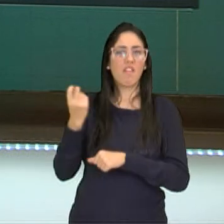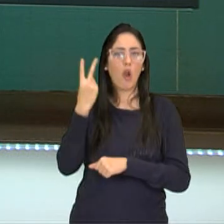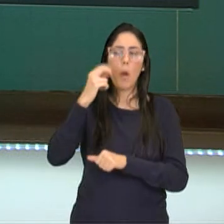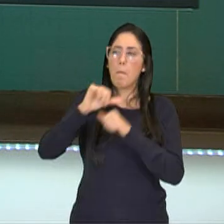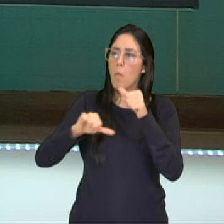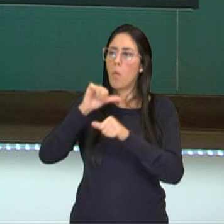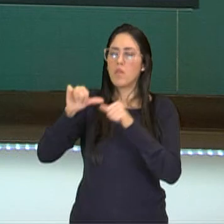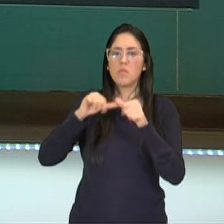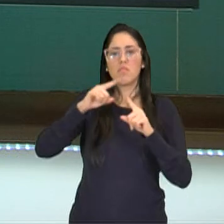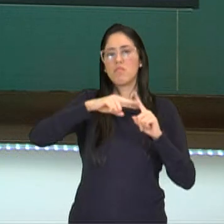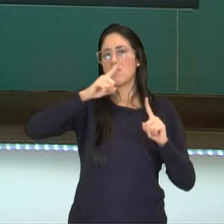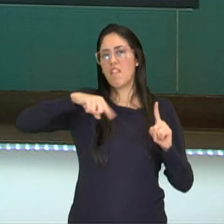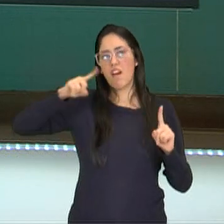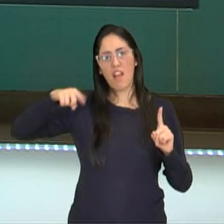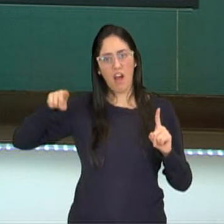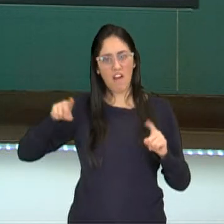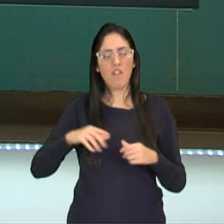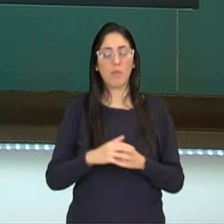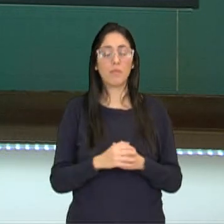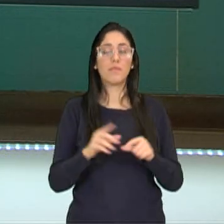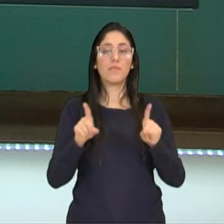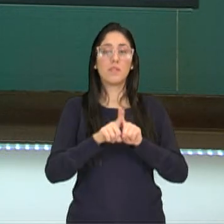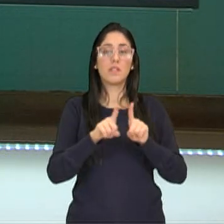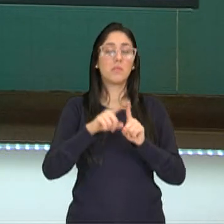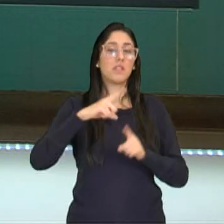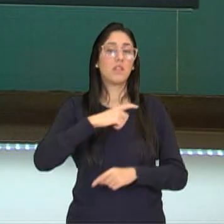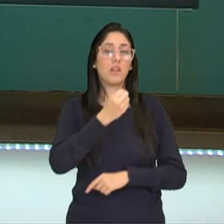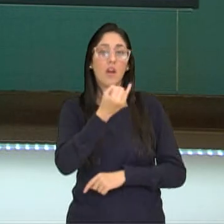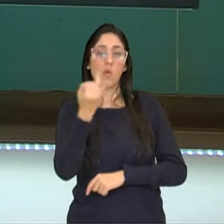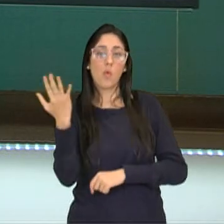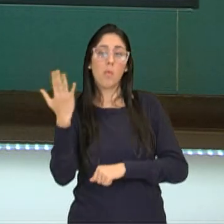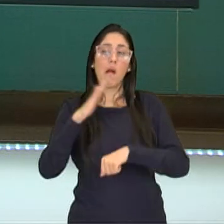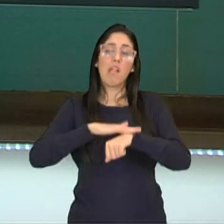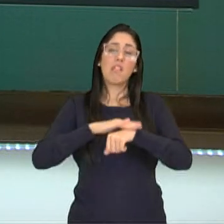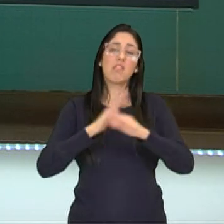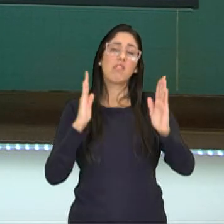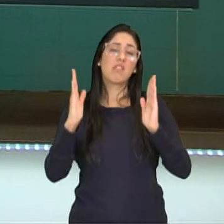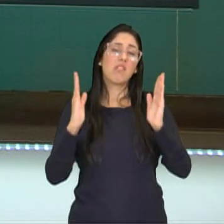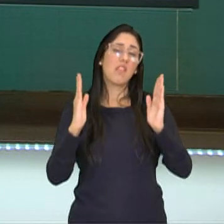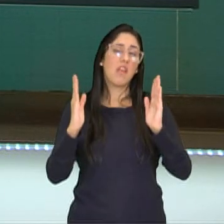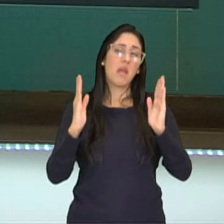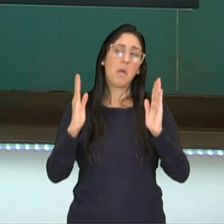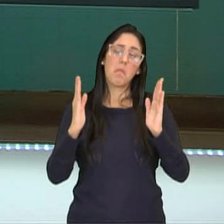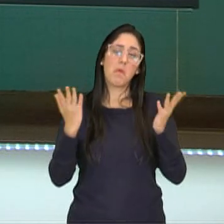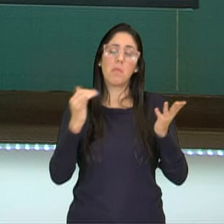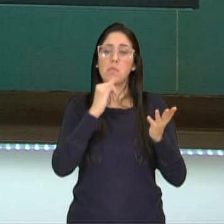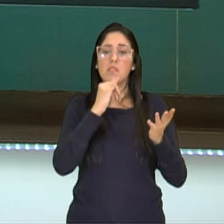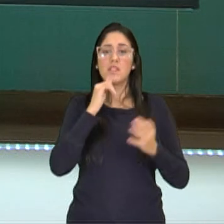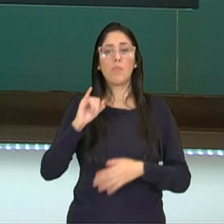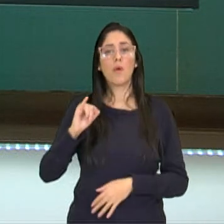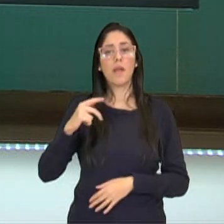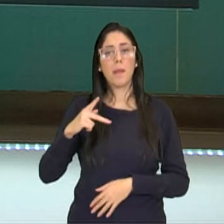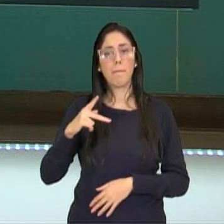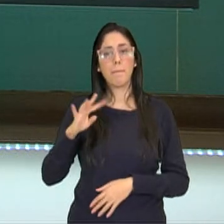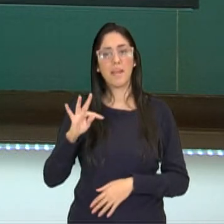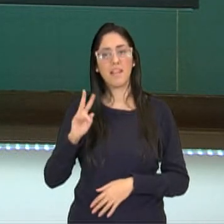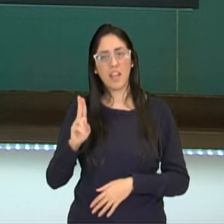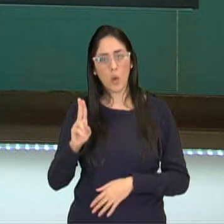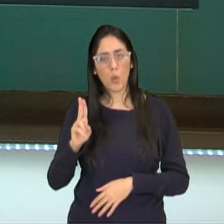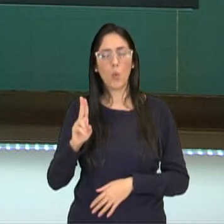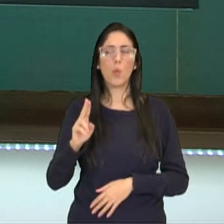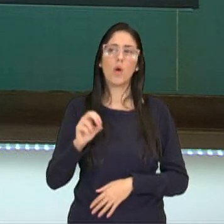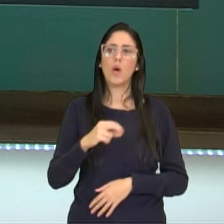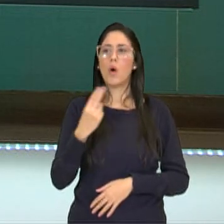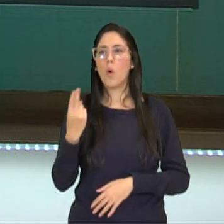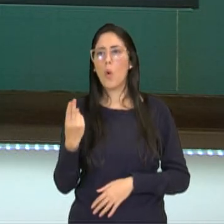aspectos também que são variáveis. E existem aquelas mais sazonais ainda, que é, por exemplo, IPTU, Imposto de Renda, que você